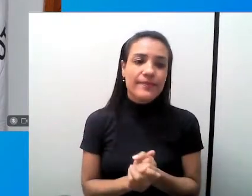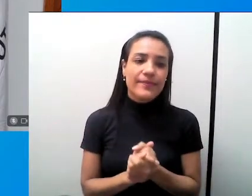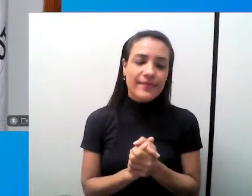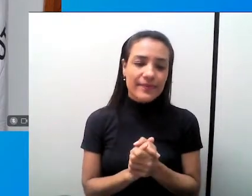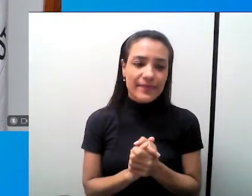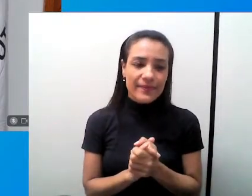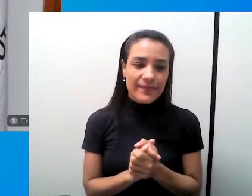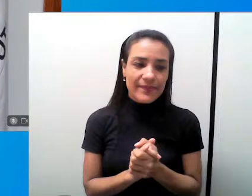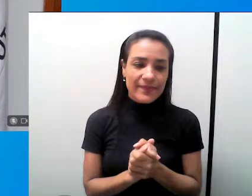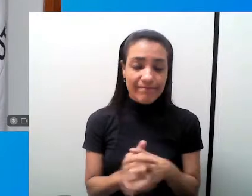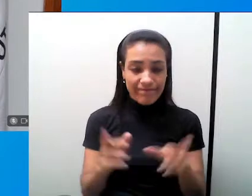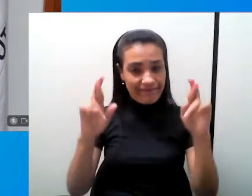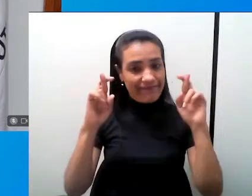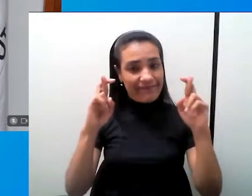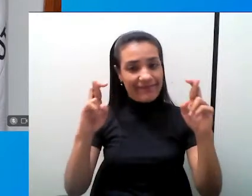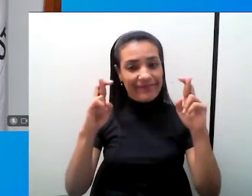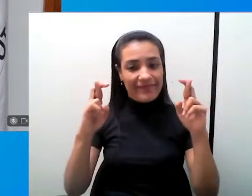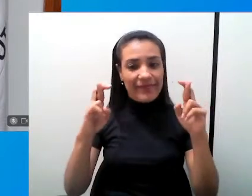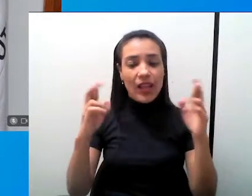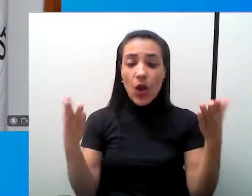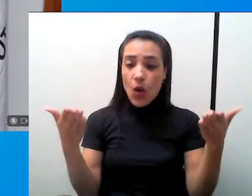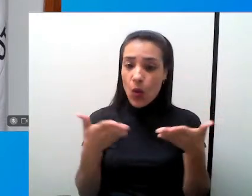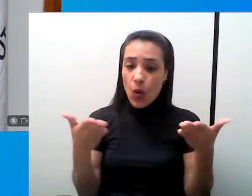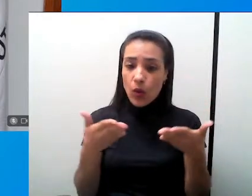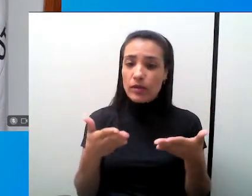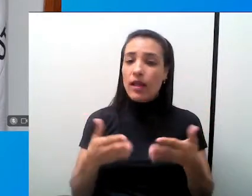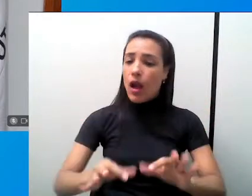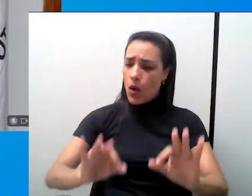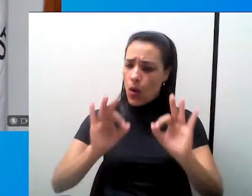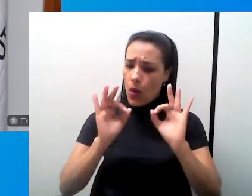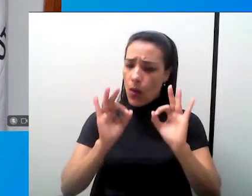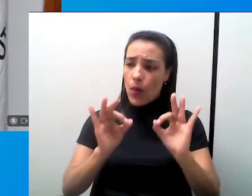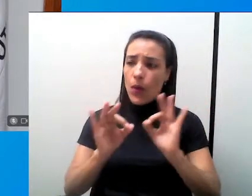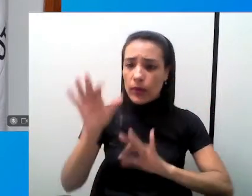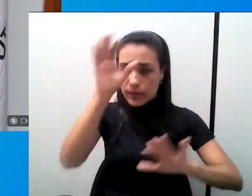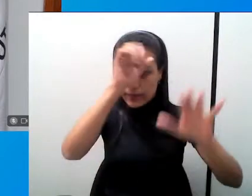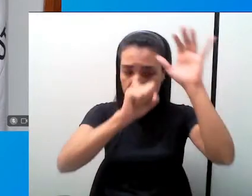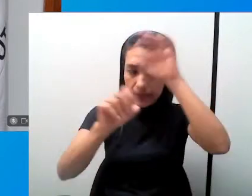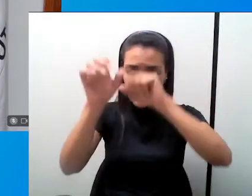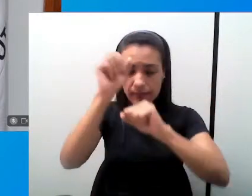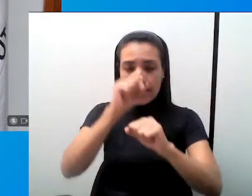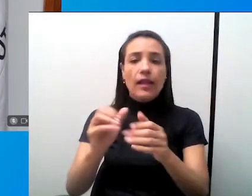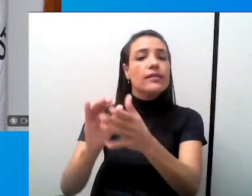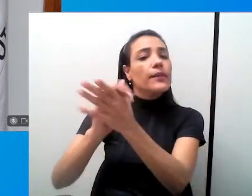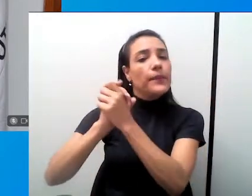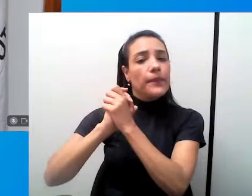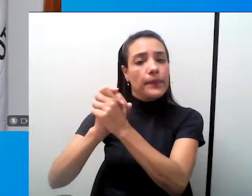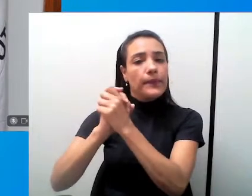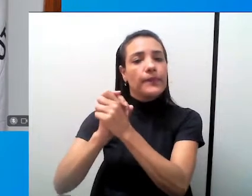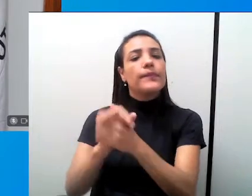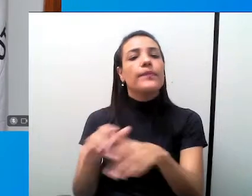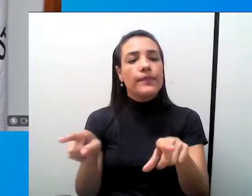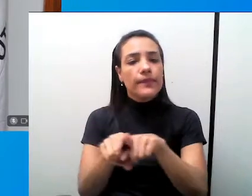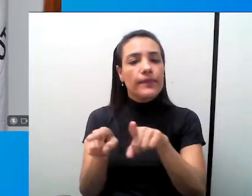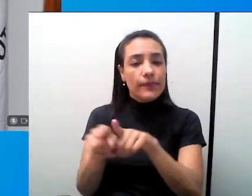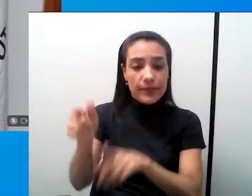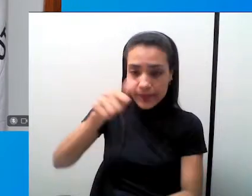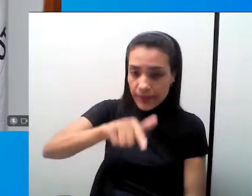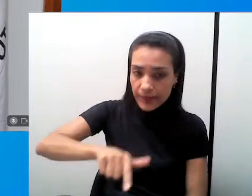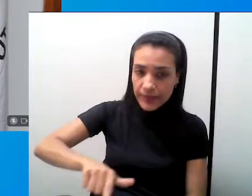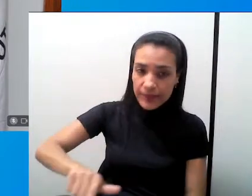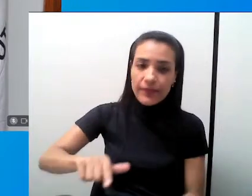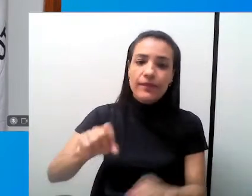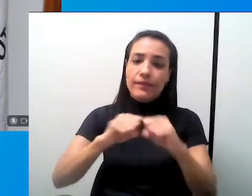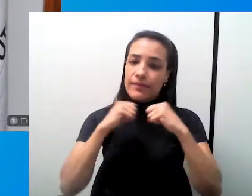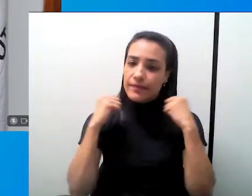Desejar que seja um dia incrível, de muito aprendizado, e parabenizar mais uma vez pelo nosso seminário